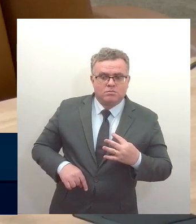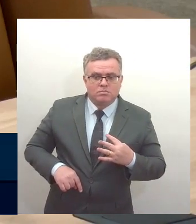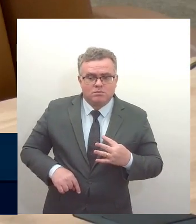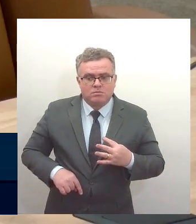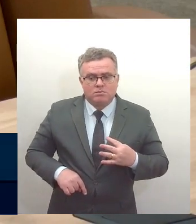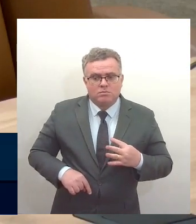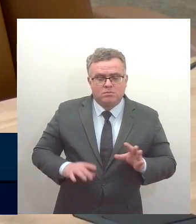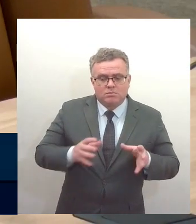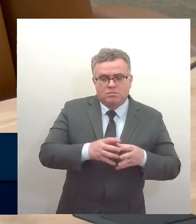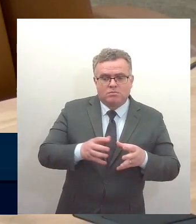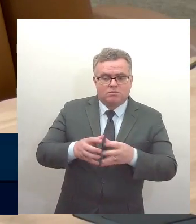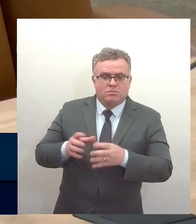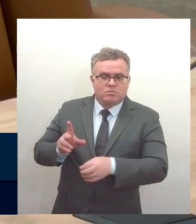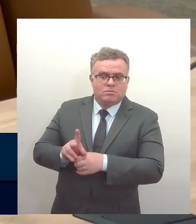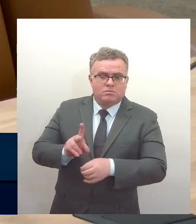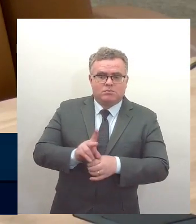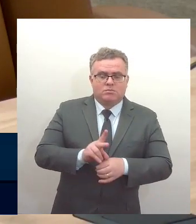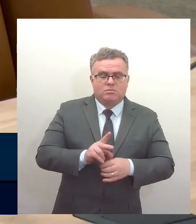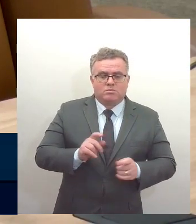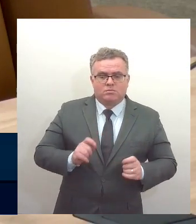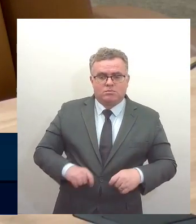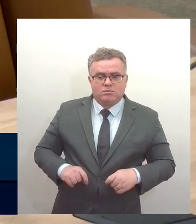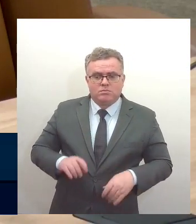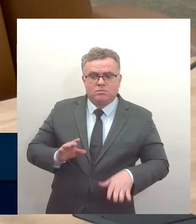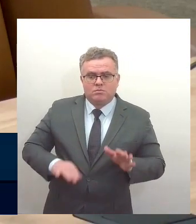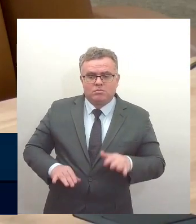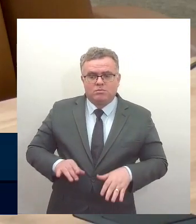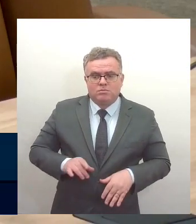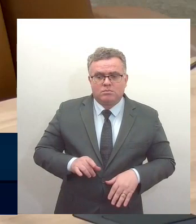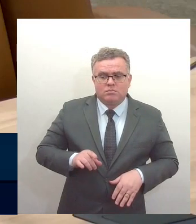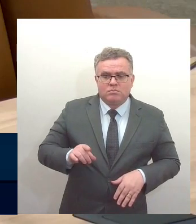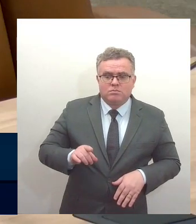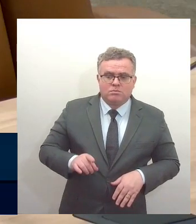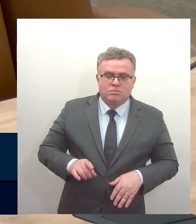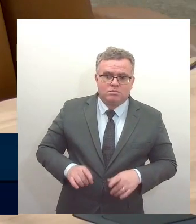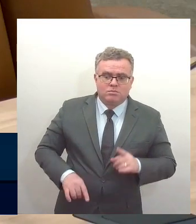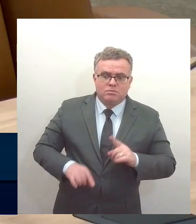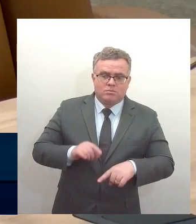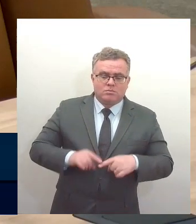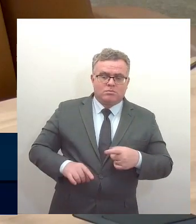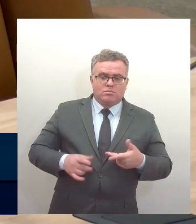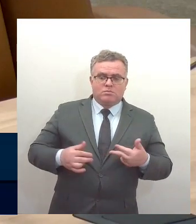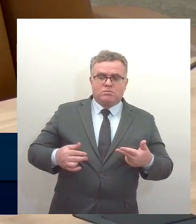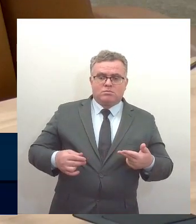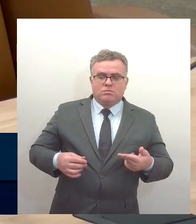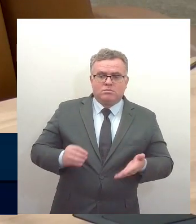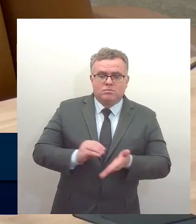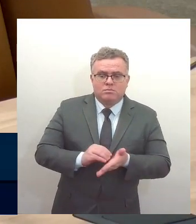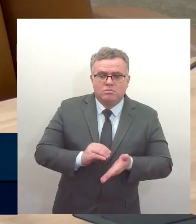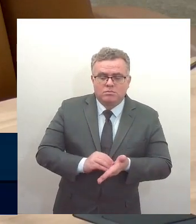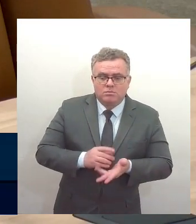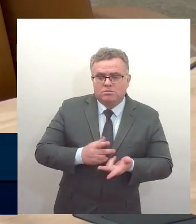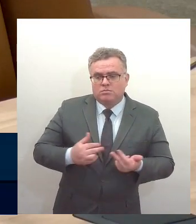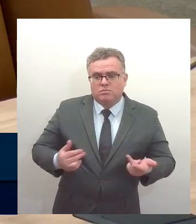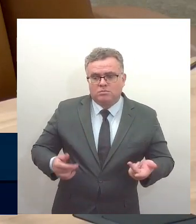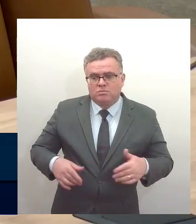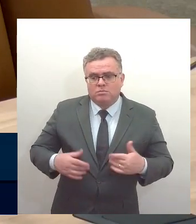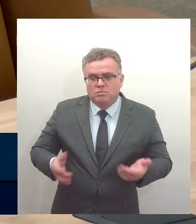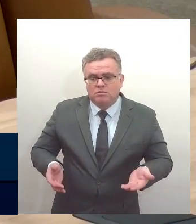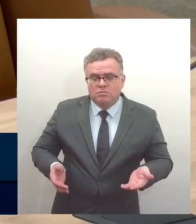das vezes, lá o equipamento não está rodando por falta de alguma coisa. Então, assim, qual é a nossa sugestão? Ao invés de a